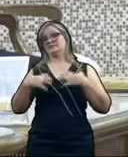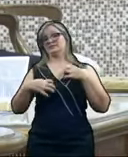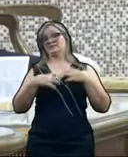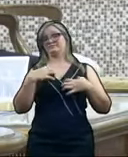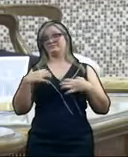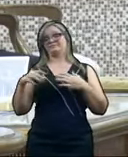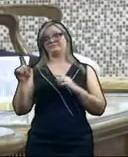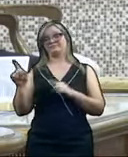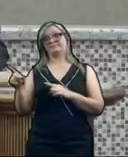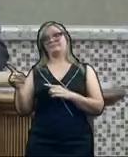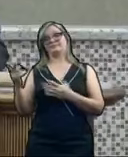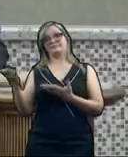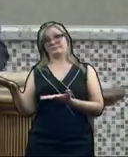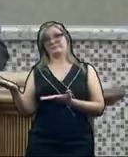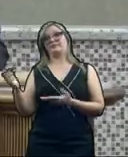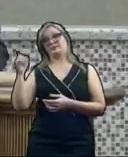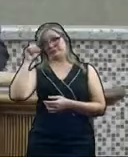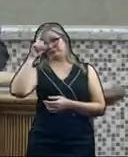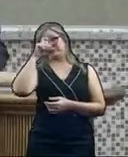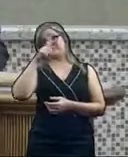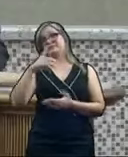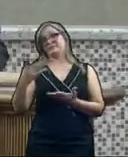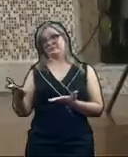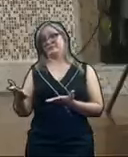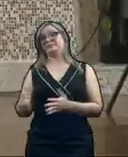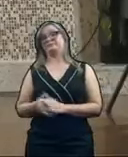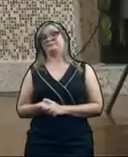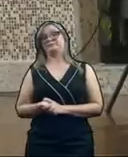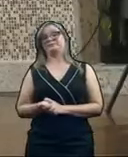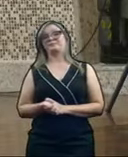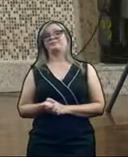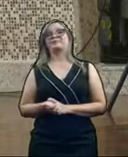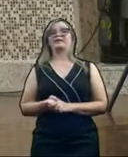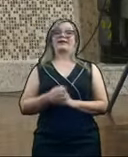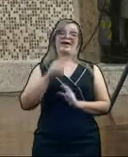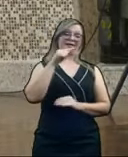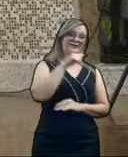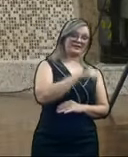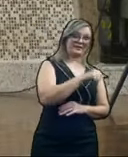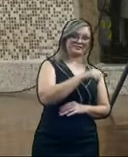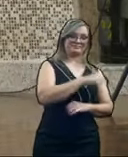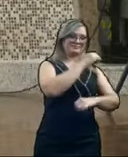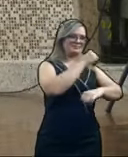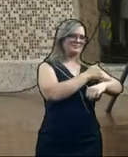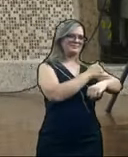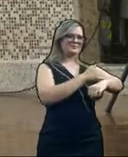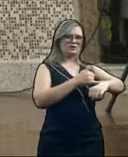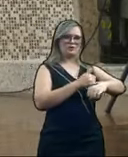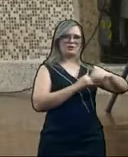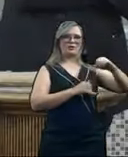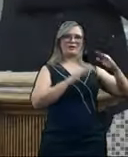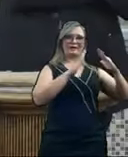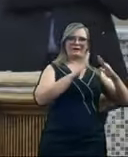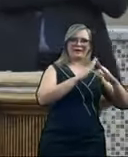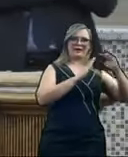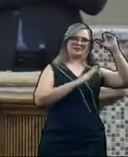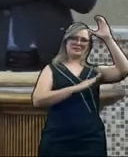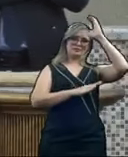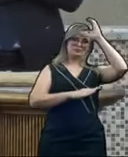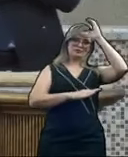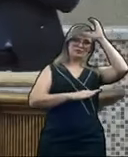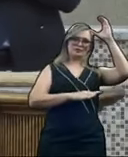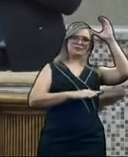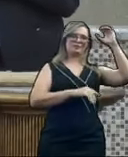Oi e aí labão olha para Jacó e fala pois esse rapaz dá para ser meu genro mas dá para ser meu peão